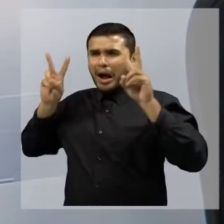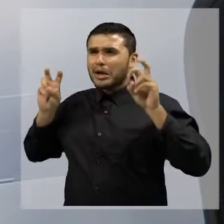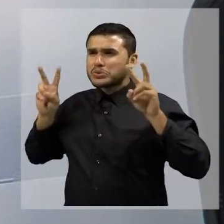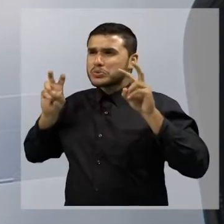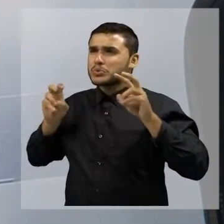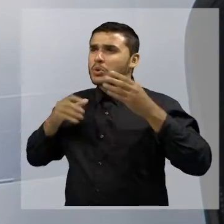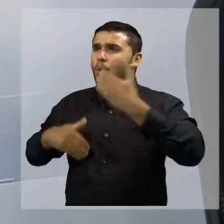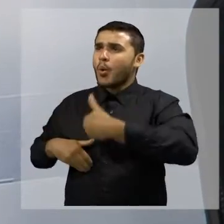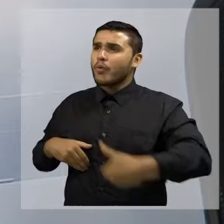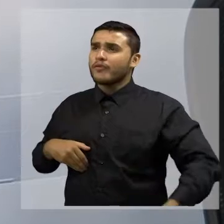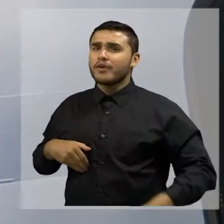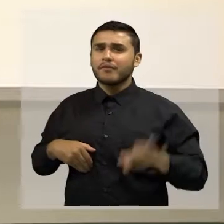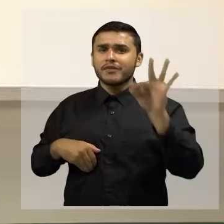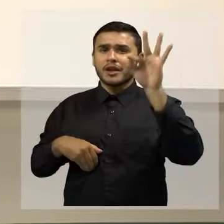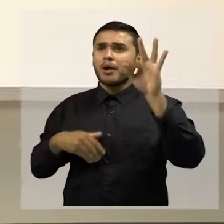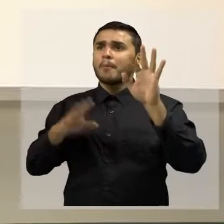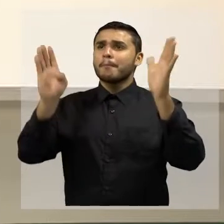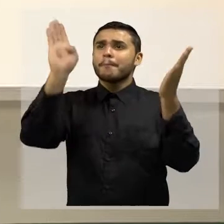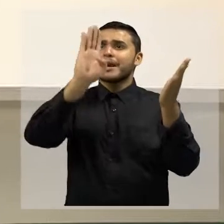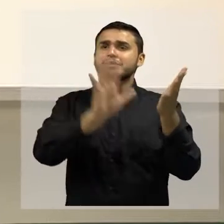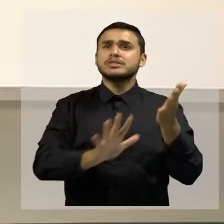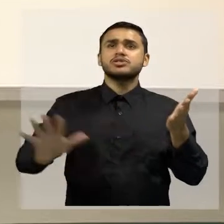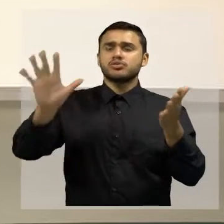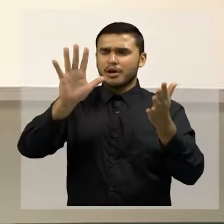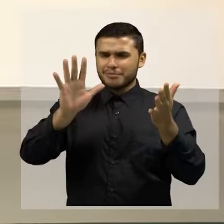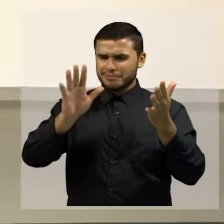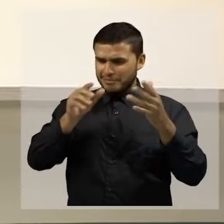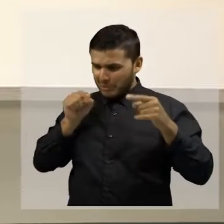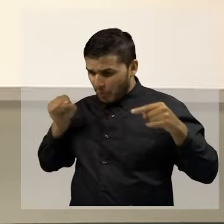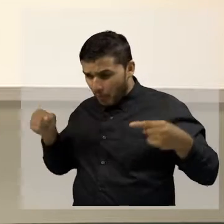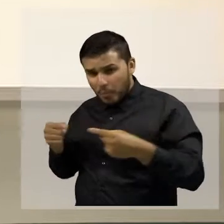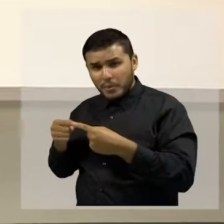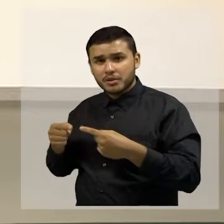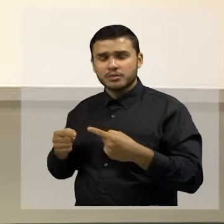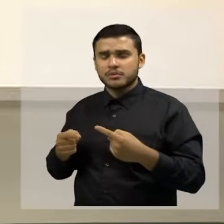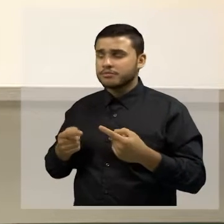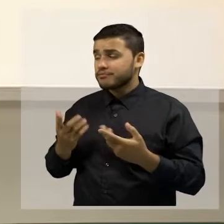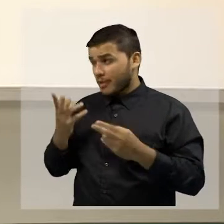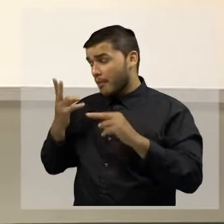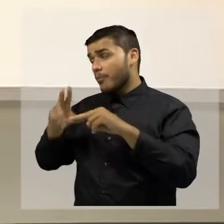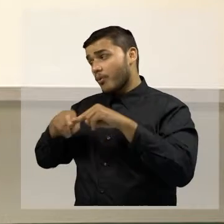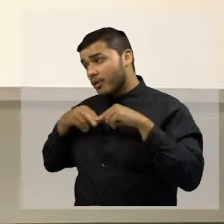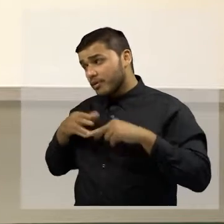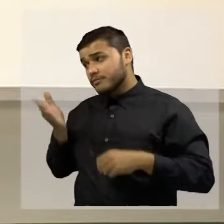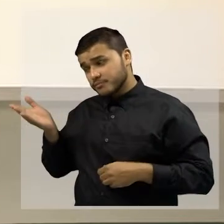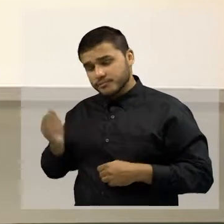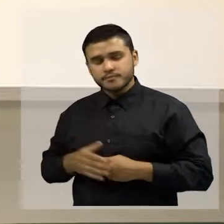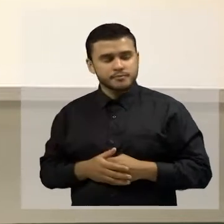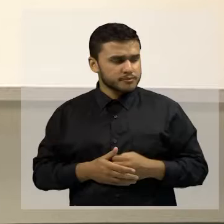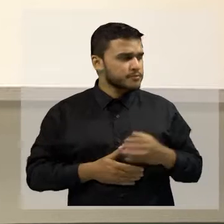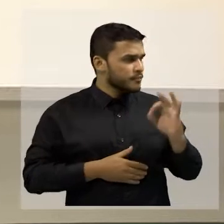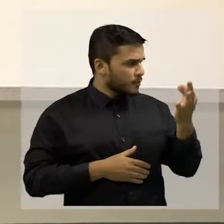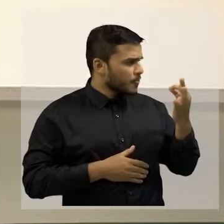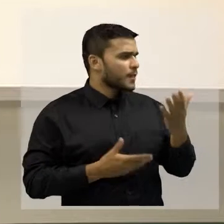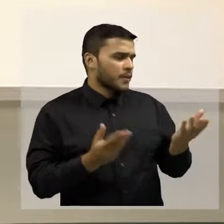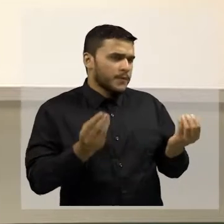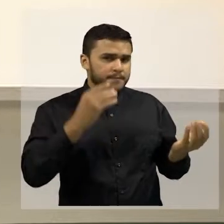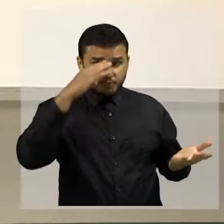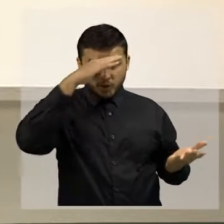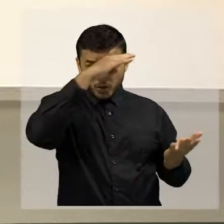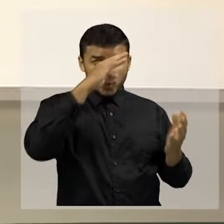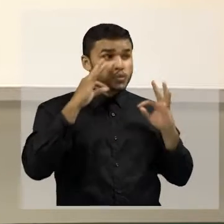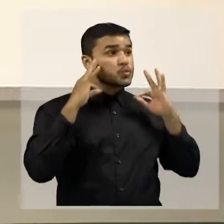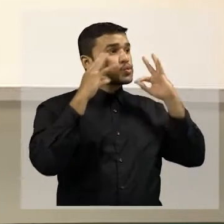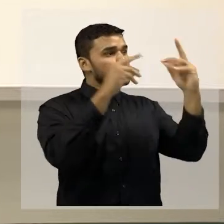familiar. Então, é uma avaliação que pode dizer que é do presidente ou é uma avaliação do governo? É uma